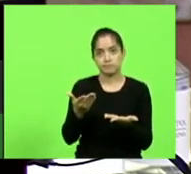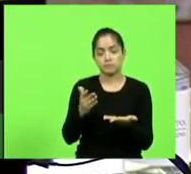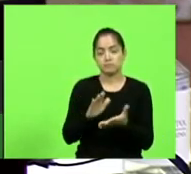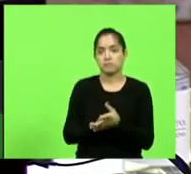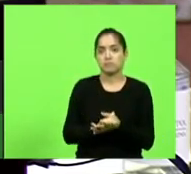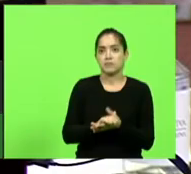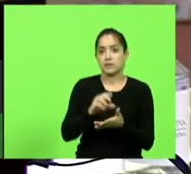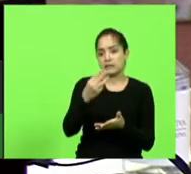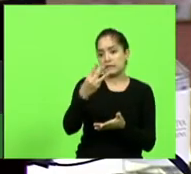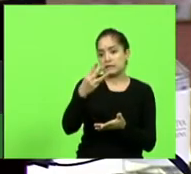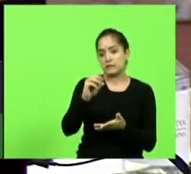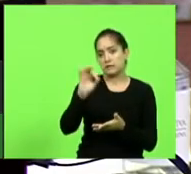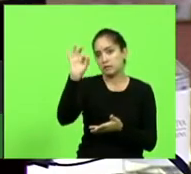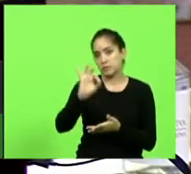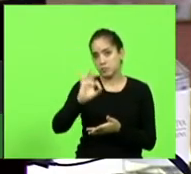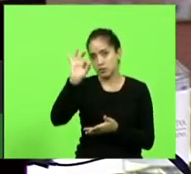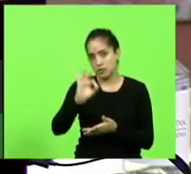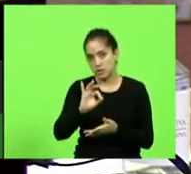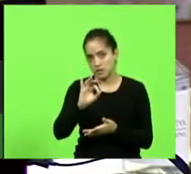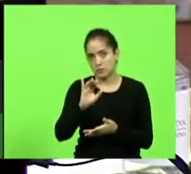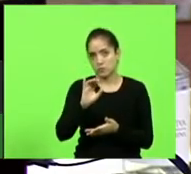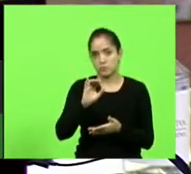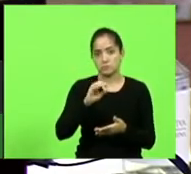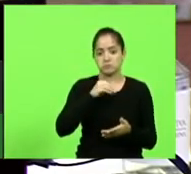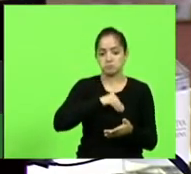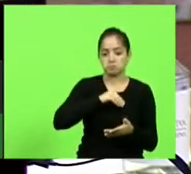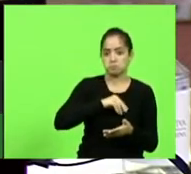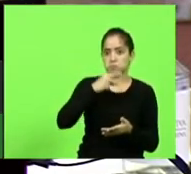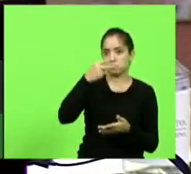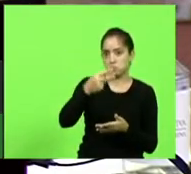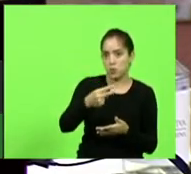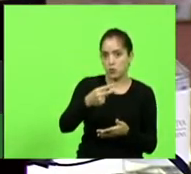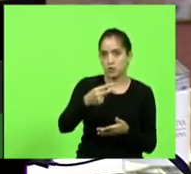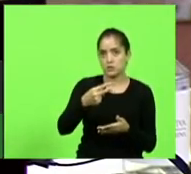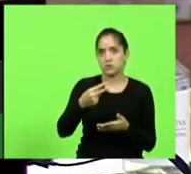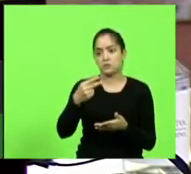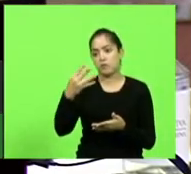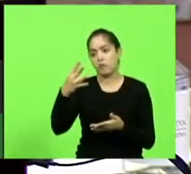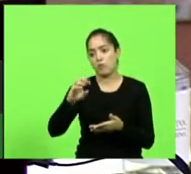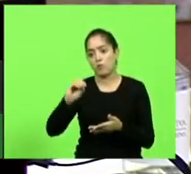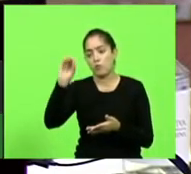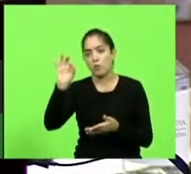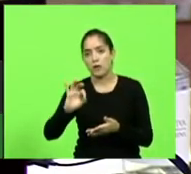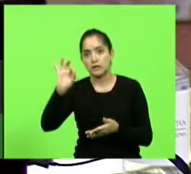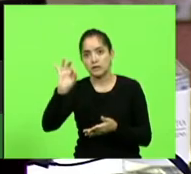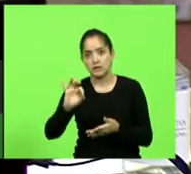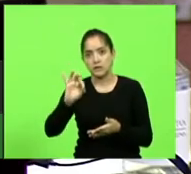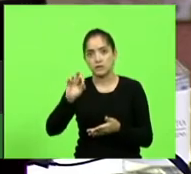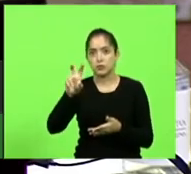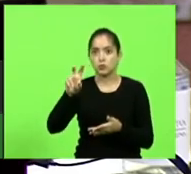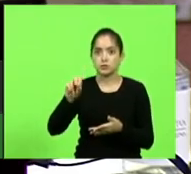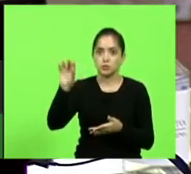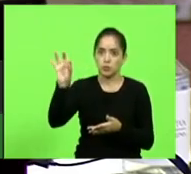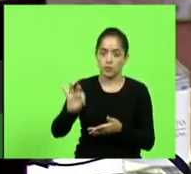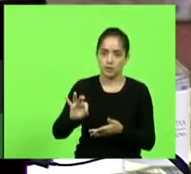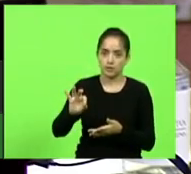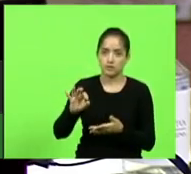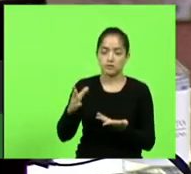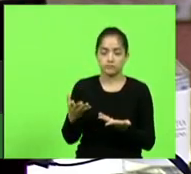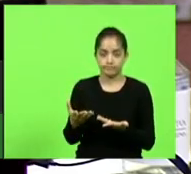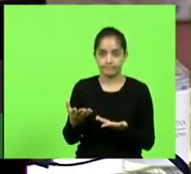hipoteticamente, 30%. Se eu ganho dois, eu vou pagar 40% ou 50% do